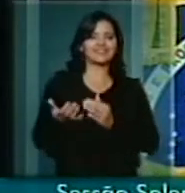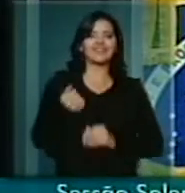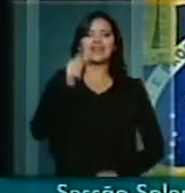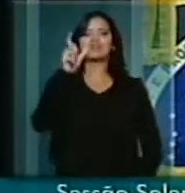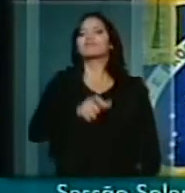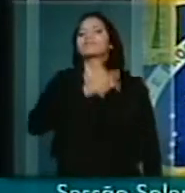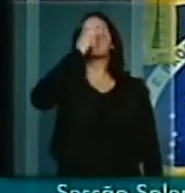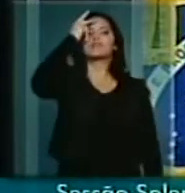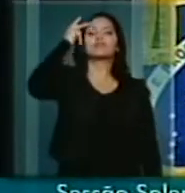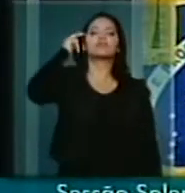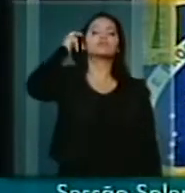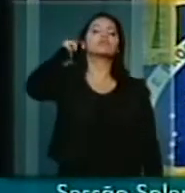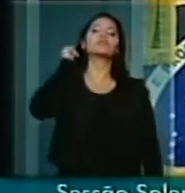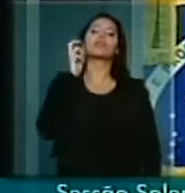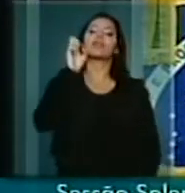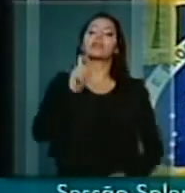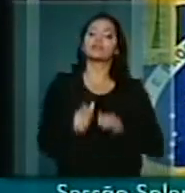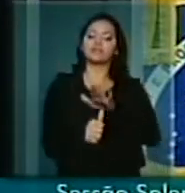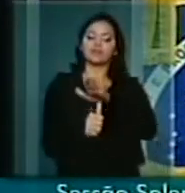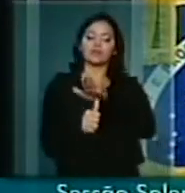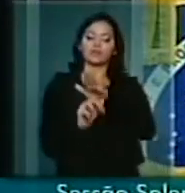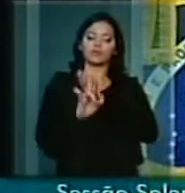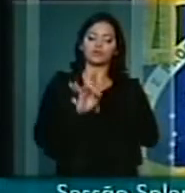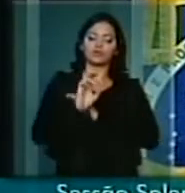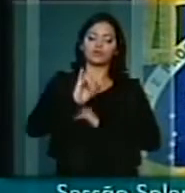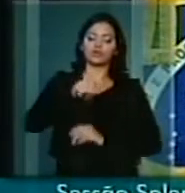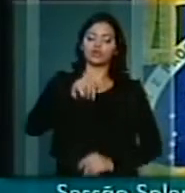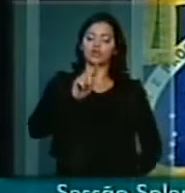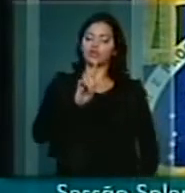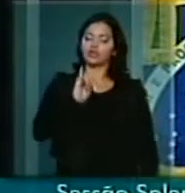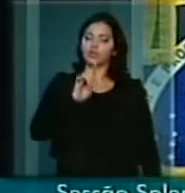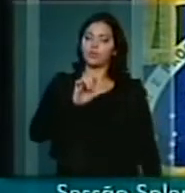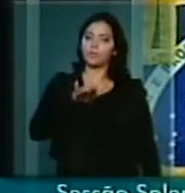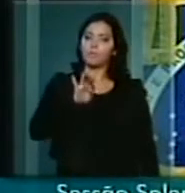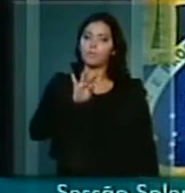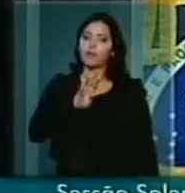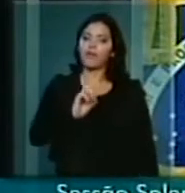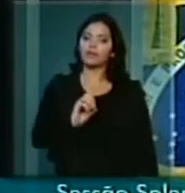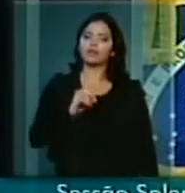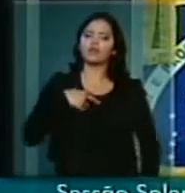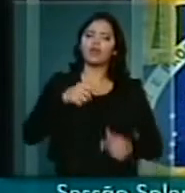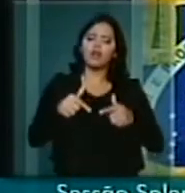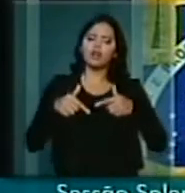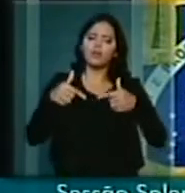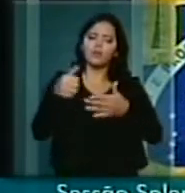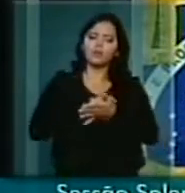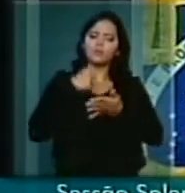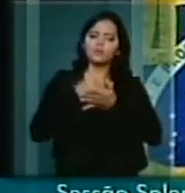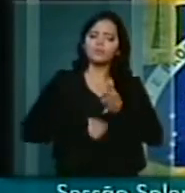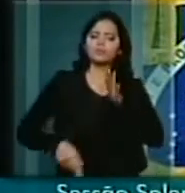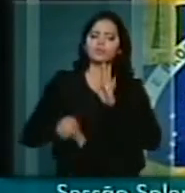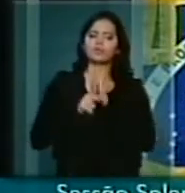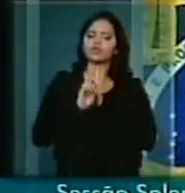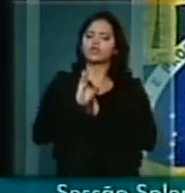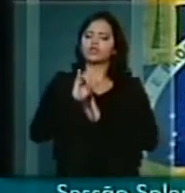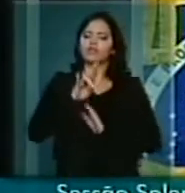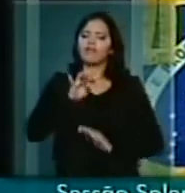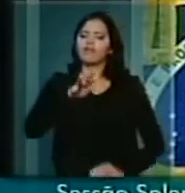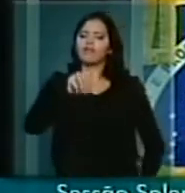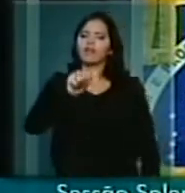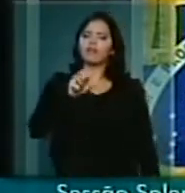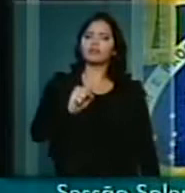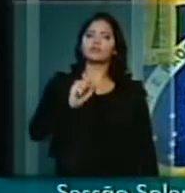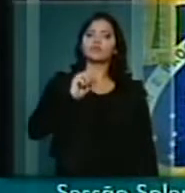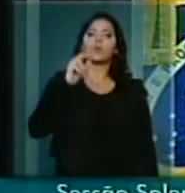na pessoa dele, do nosso ex-reitor Gilberto Aquino Benetti, na luta pela diretas urgente para reitor